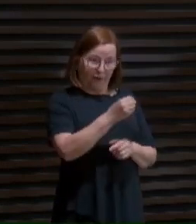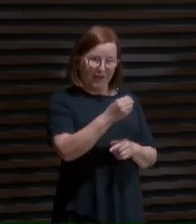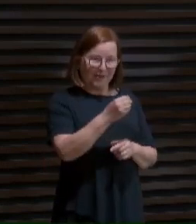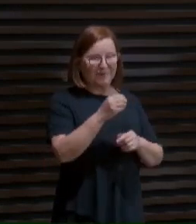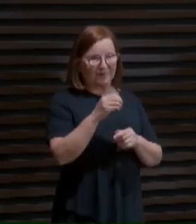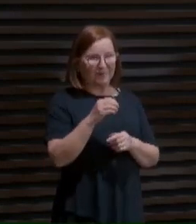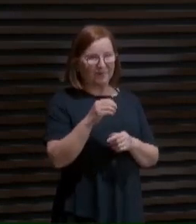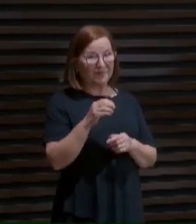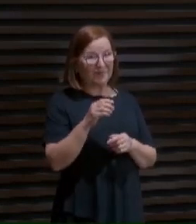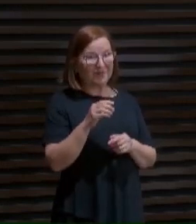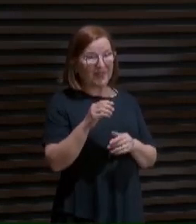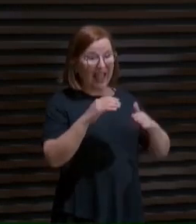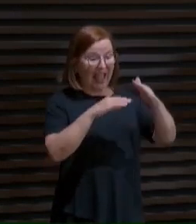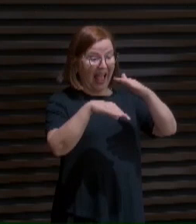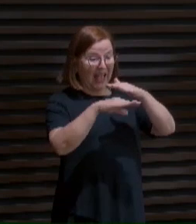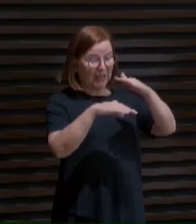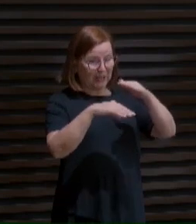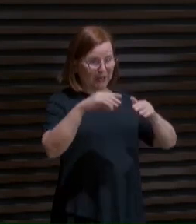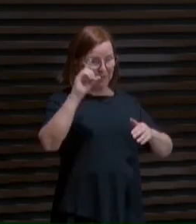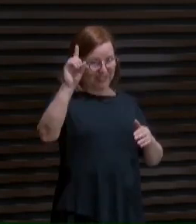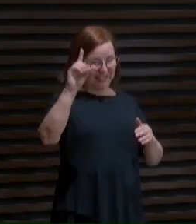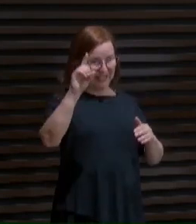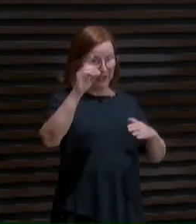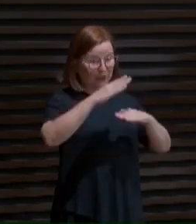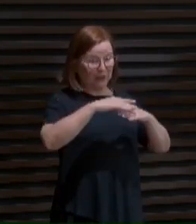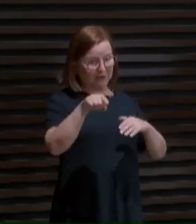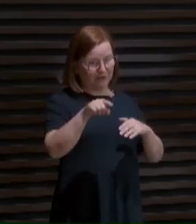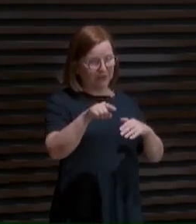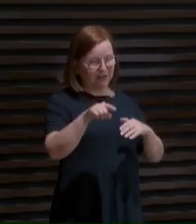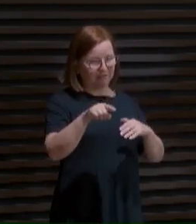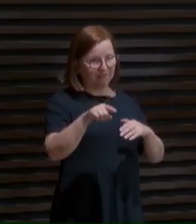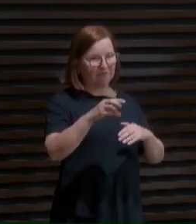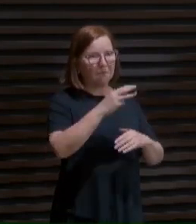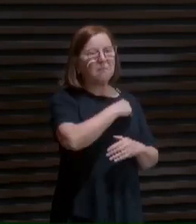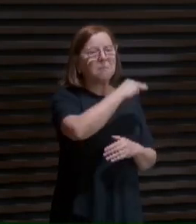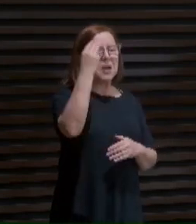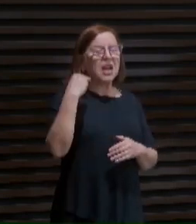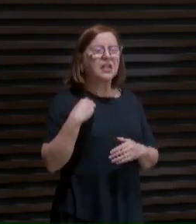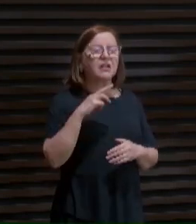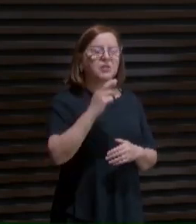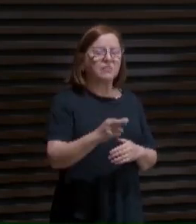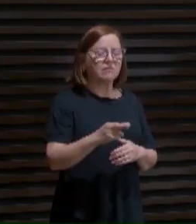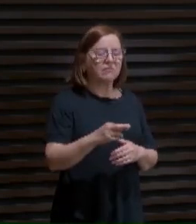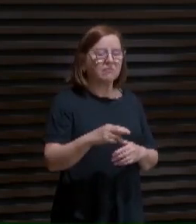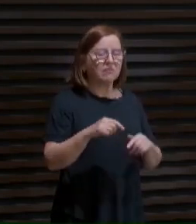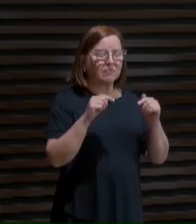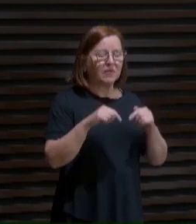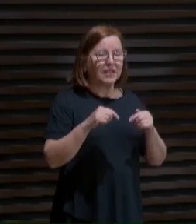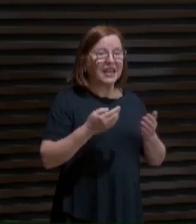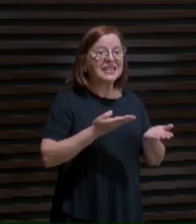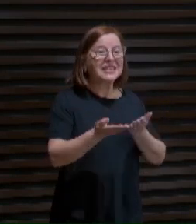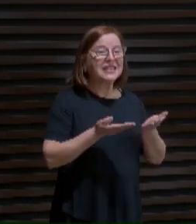sombra do Onipotente virá sobre ti. E ela não disse outra coisa senão: aqui está o vaso, aqui